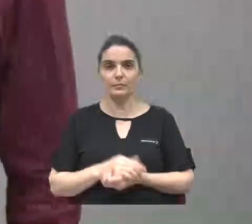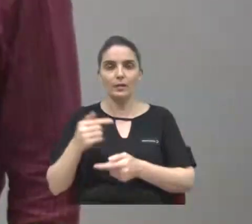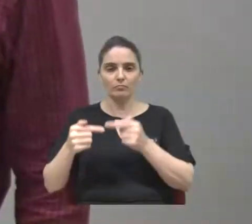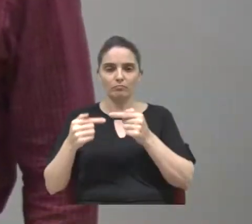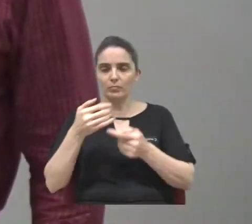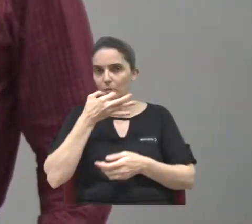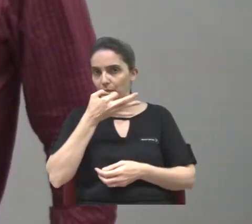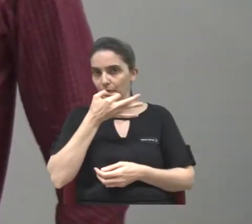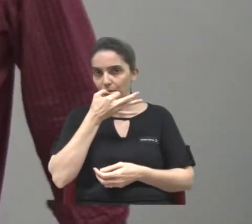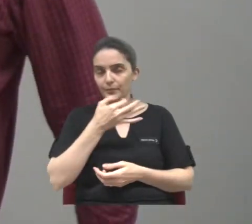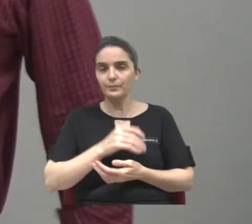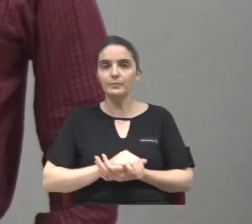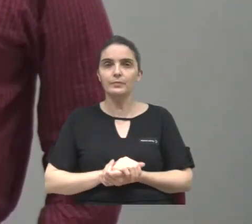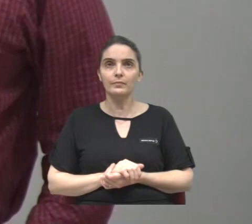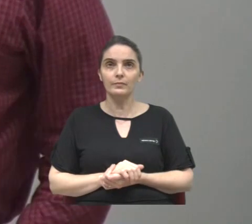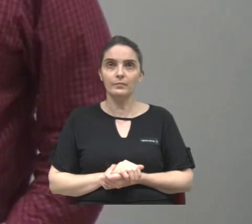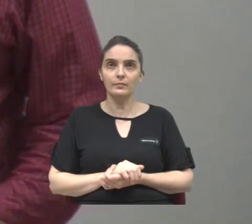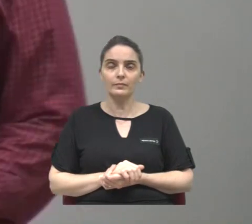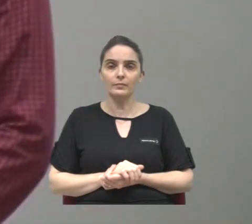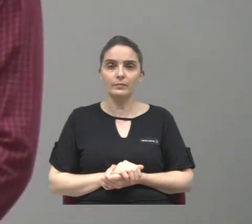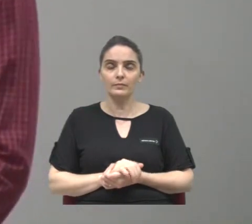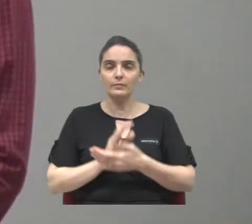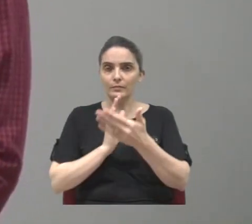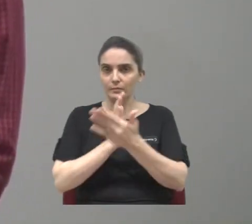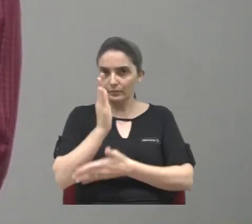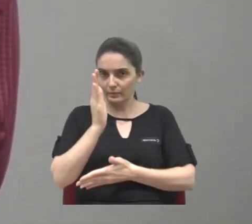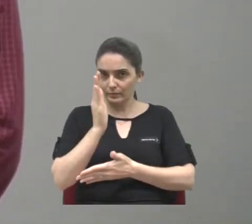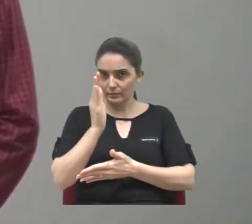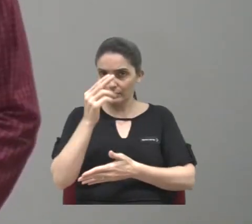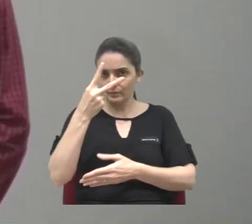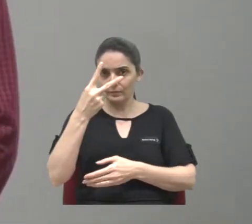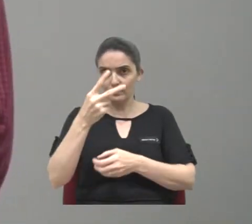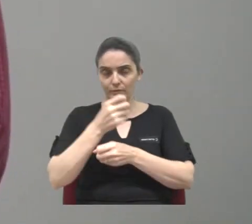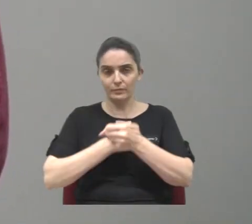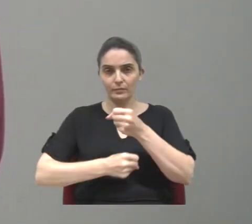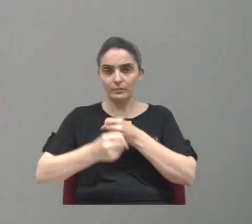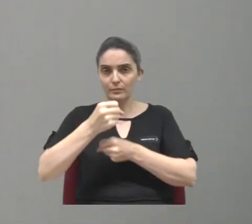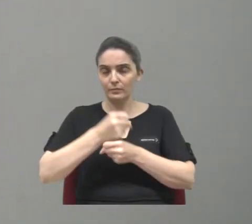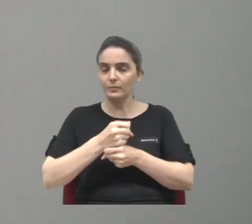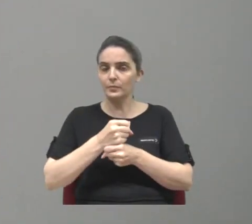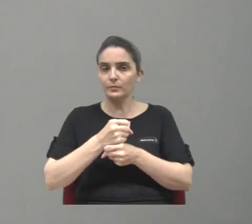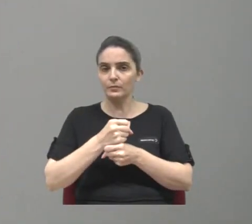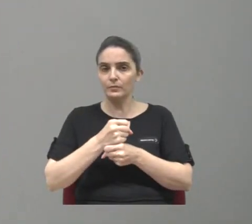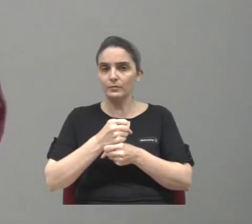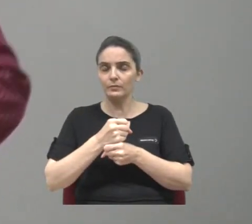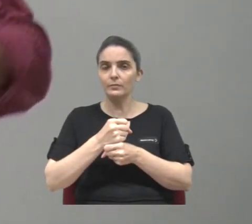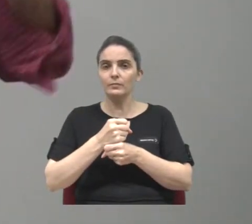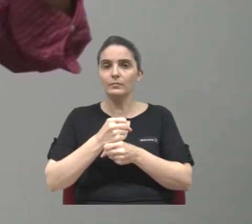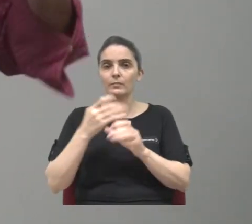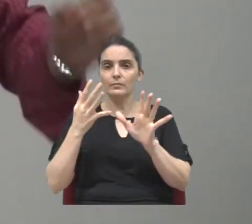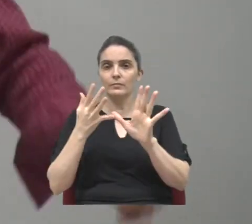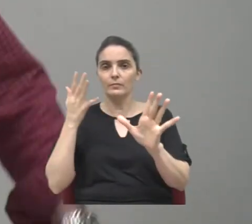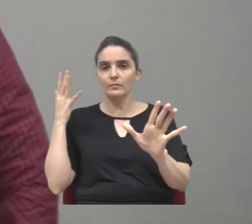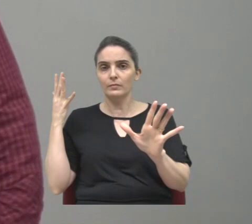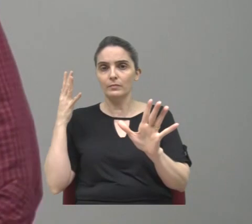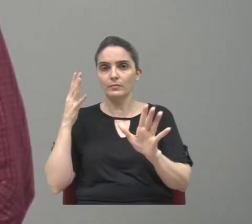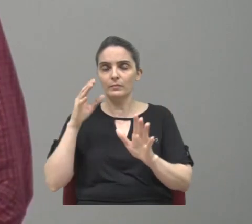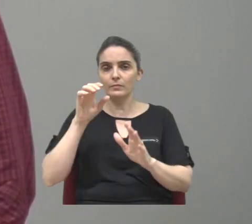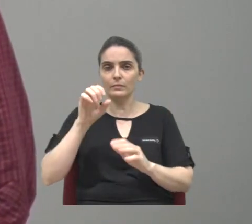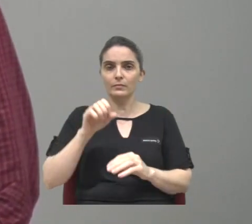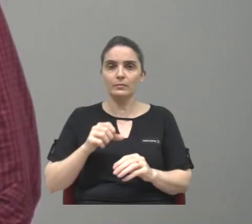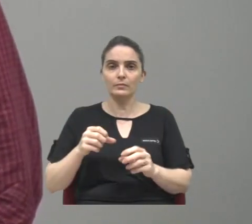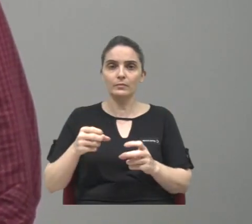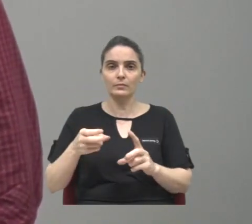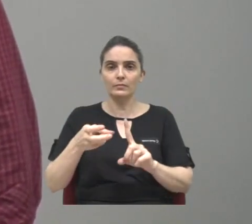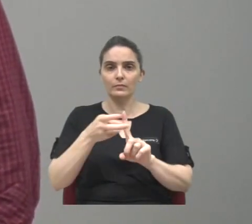Bom, foi aprovado agora, há 2 anos atrás, um ano e pouco, sobre a fila do SUS. O Dr. Vitor esteve aqui